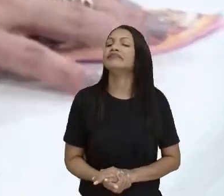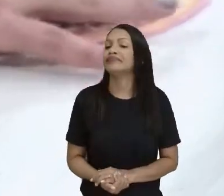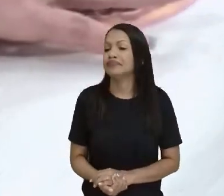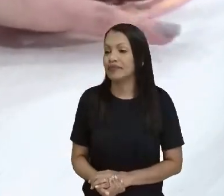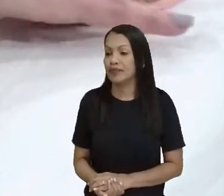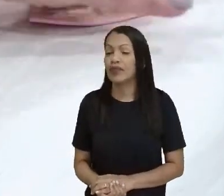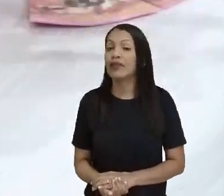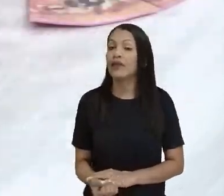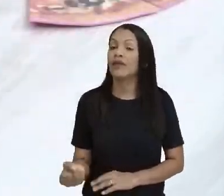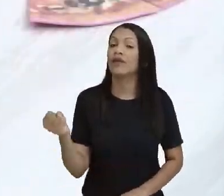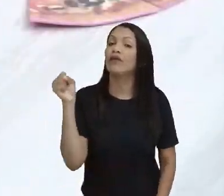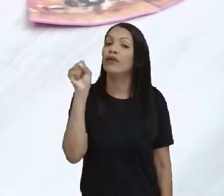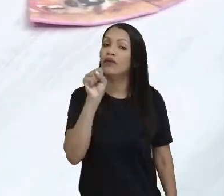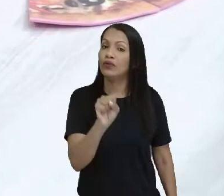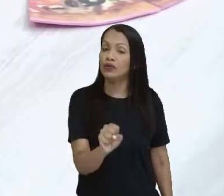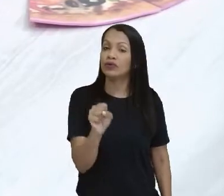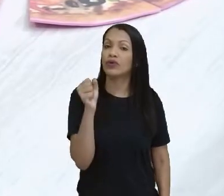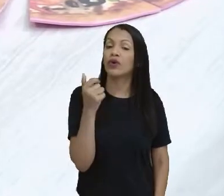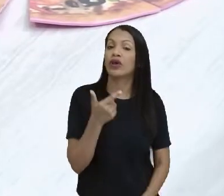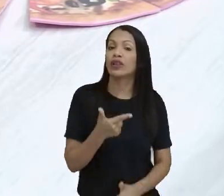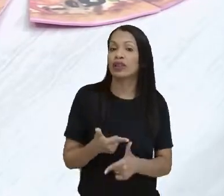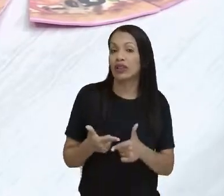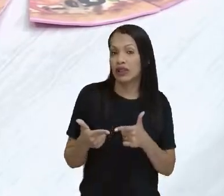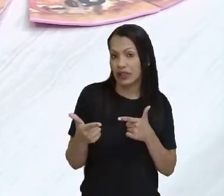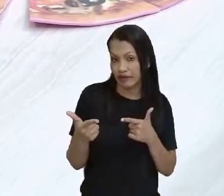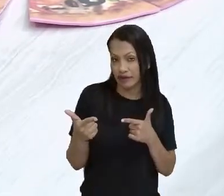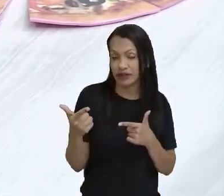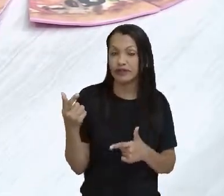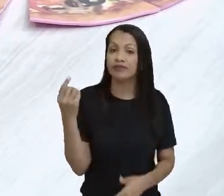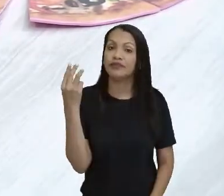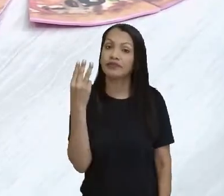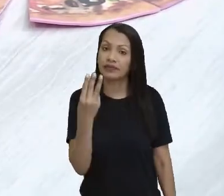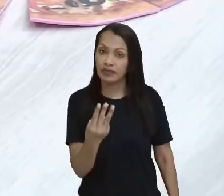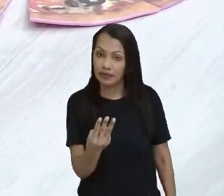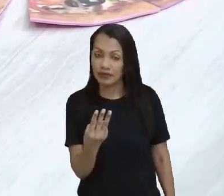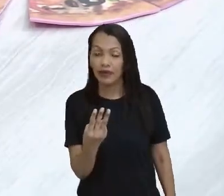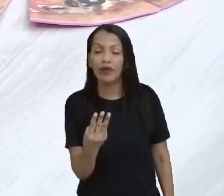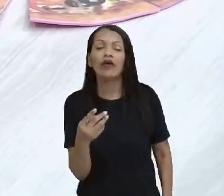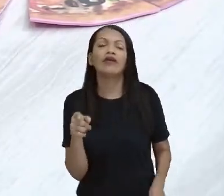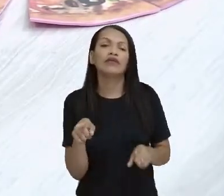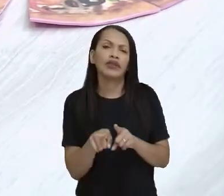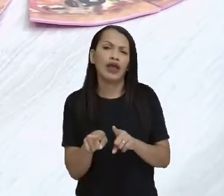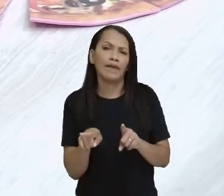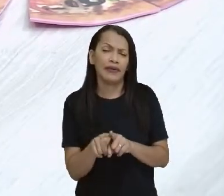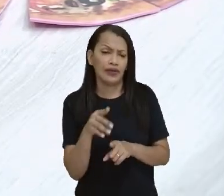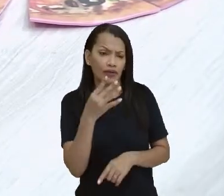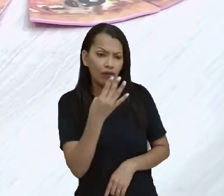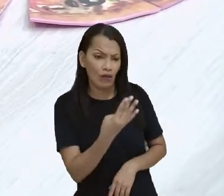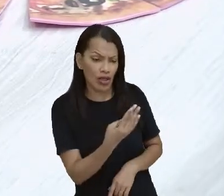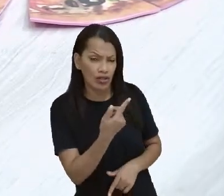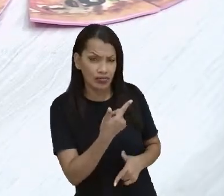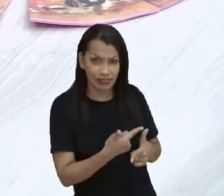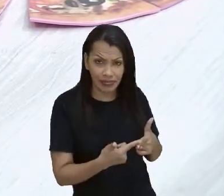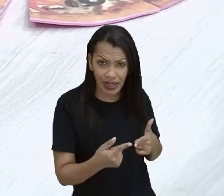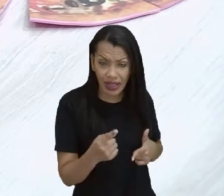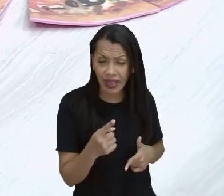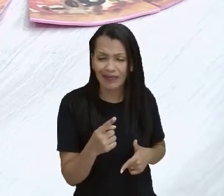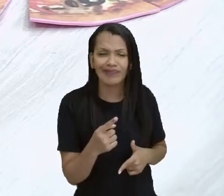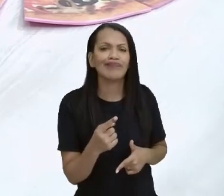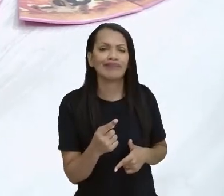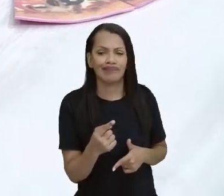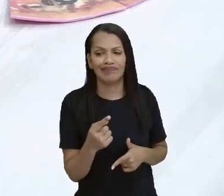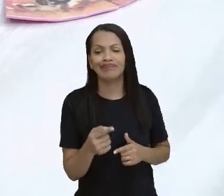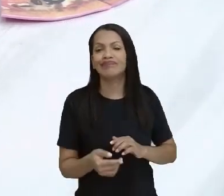essa aqui de 8 fatias e a de 4 fatias, não tem como eu dividir por 3. Quando a gente fala em